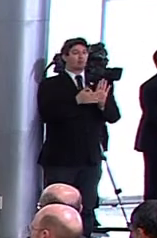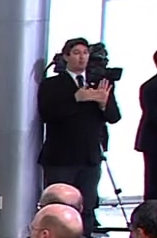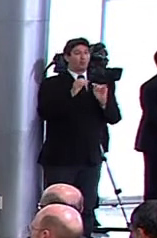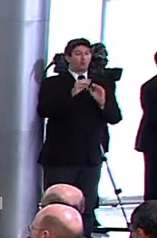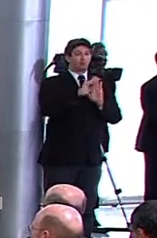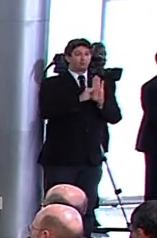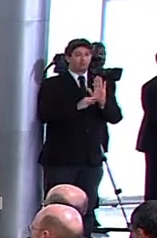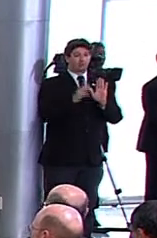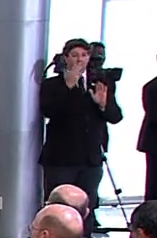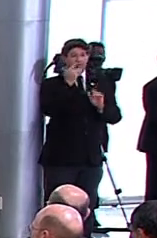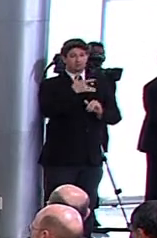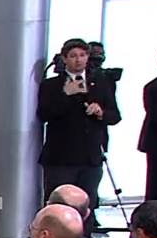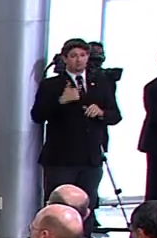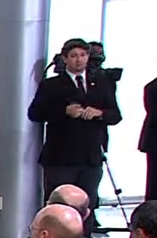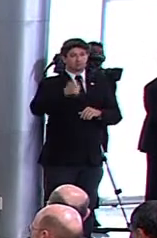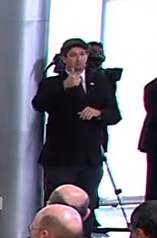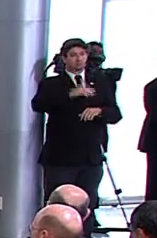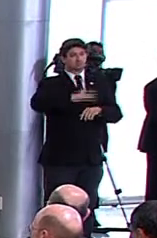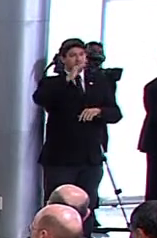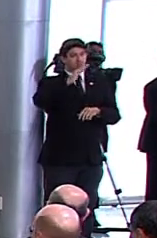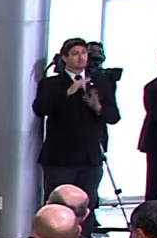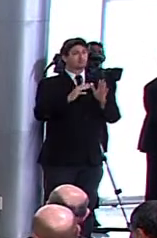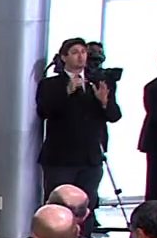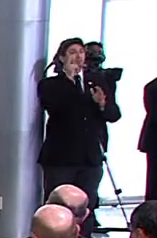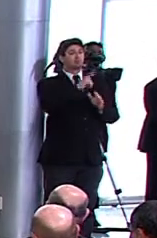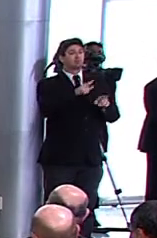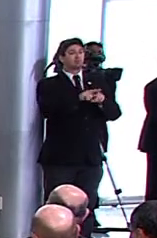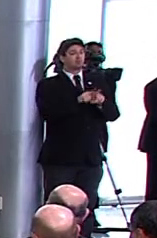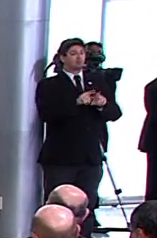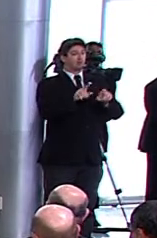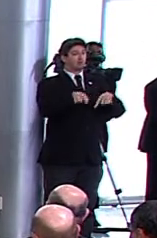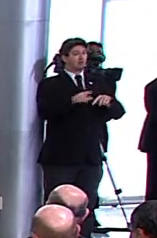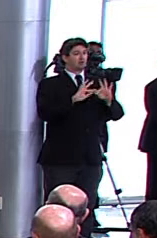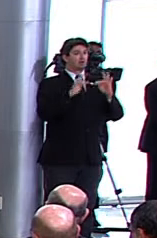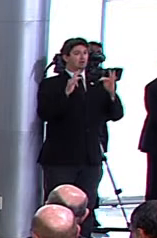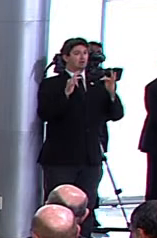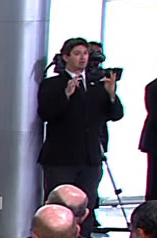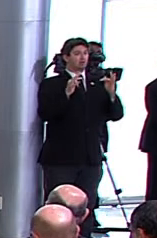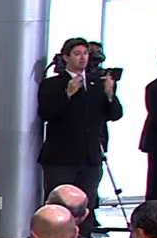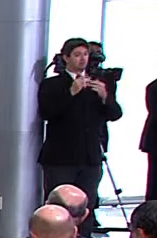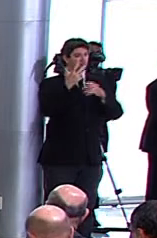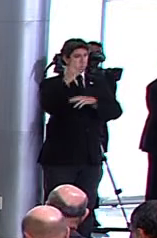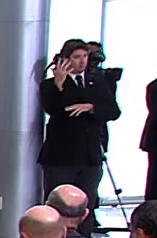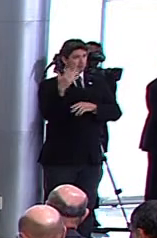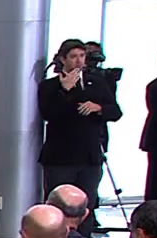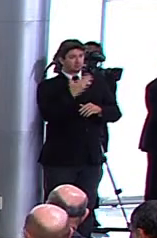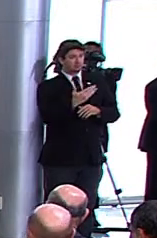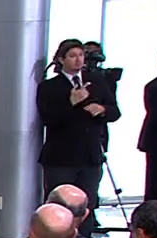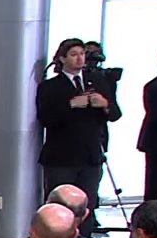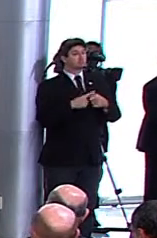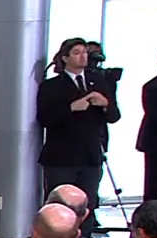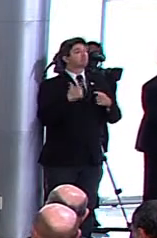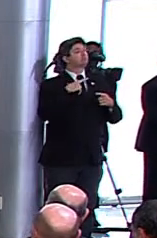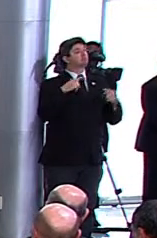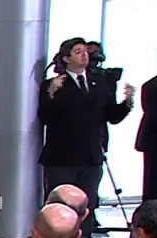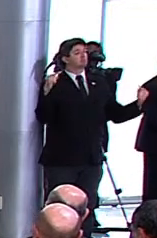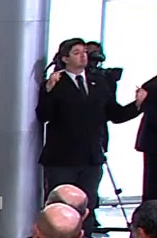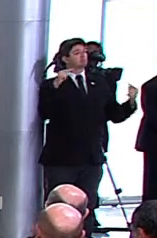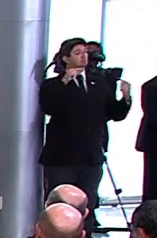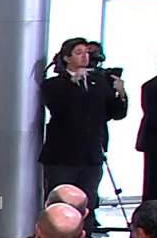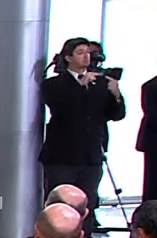para a alimentação saudável, para a questão da agroecologia, porque isso está em